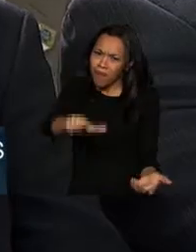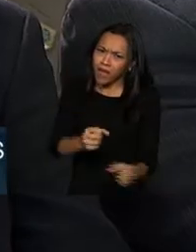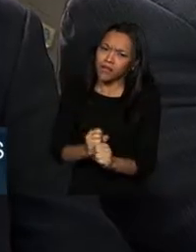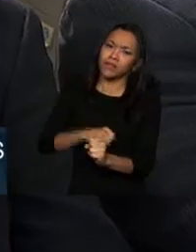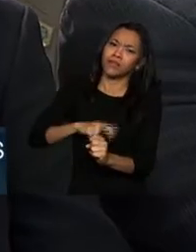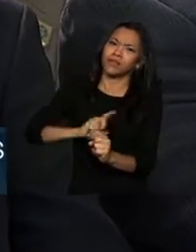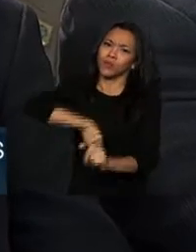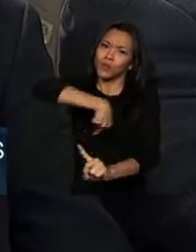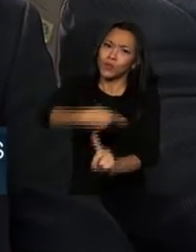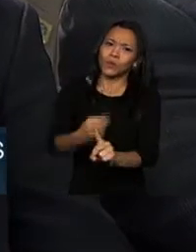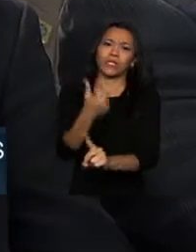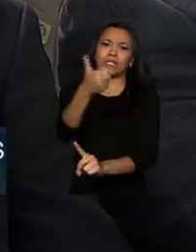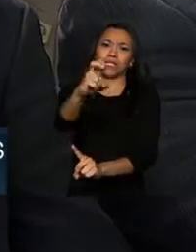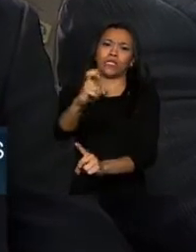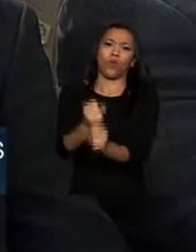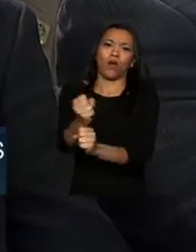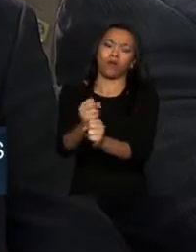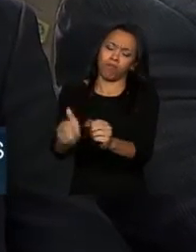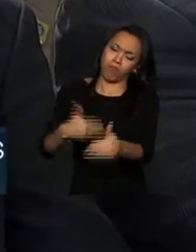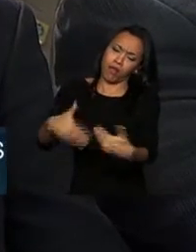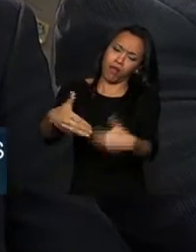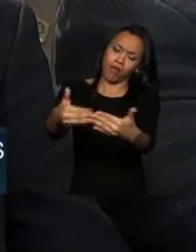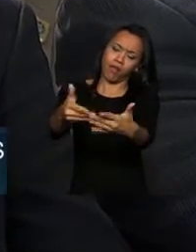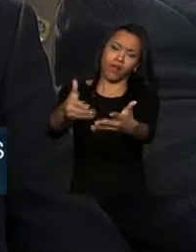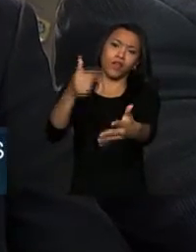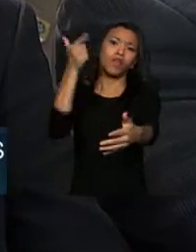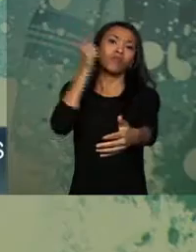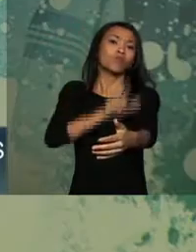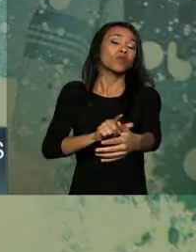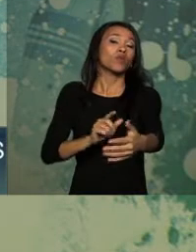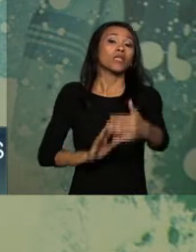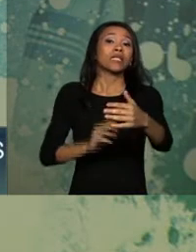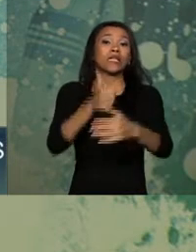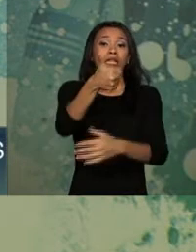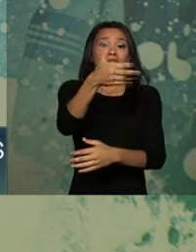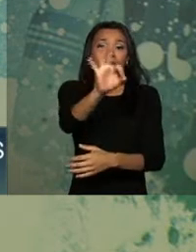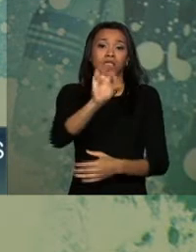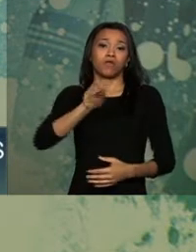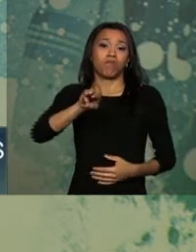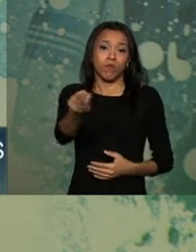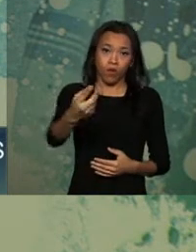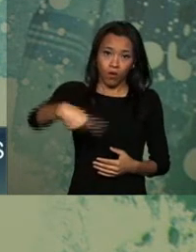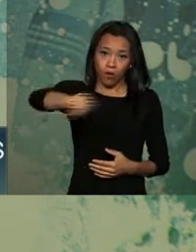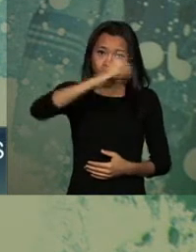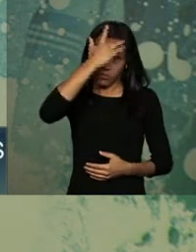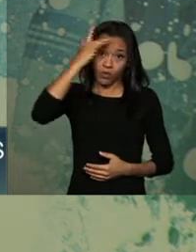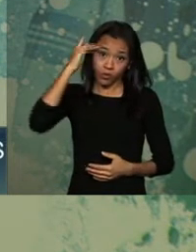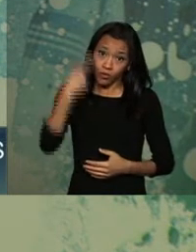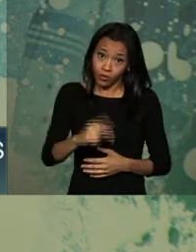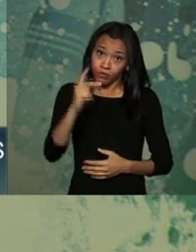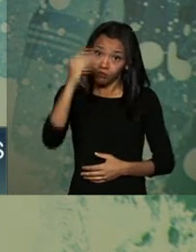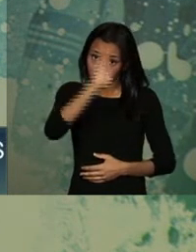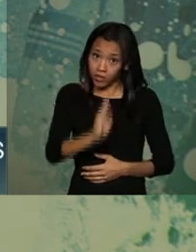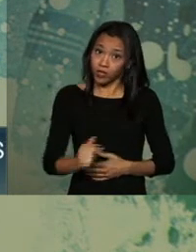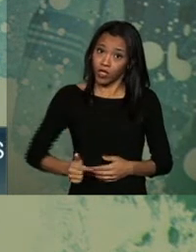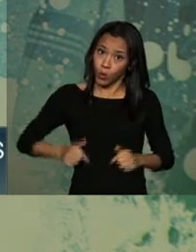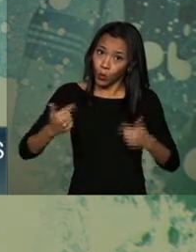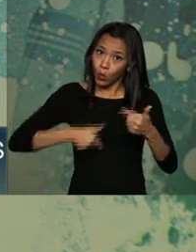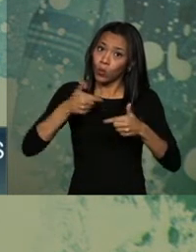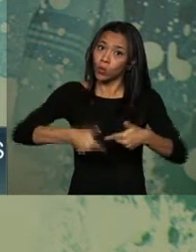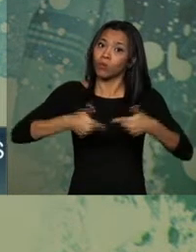porque nós vamos chegar na marca dos 10 milhões de batalhadores do Brasil.